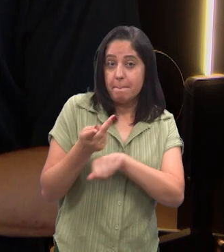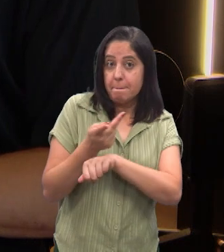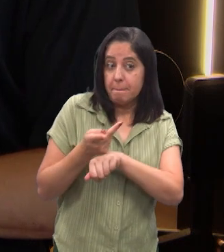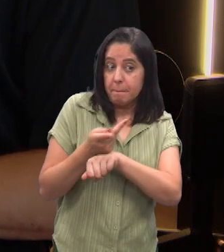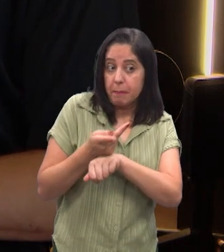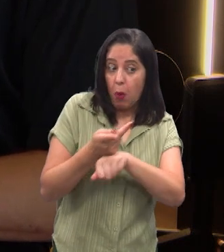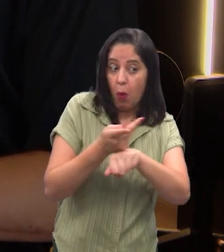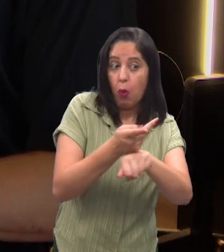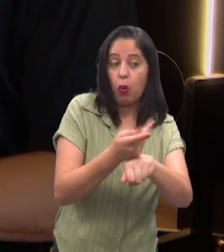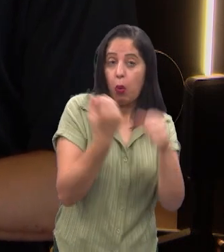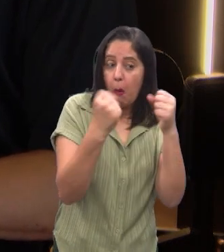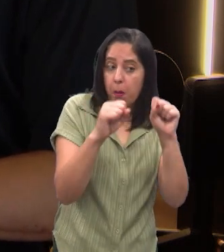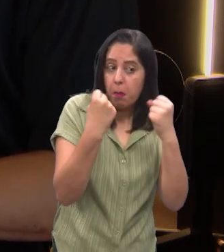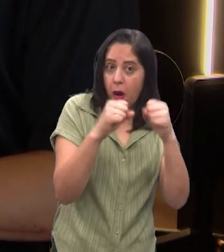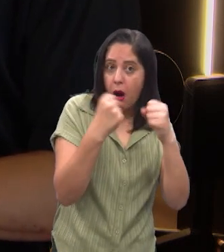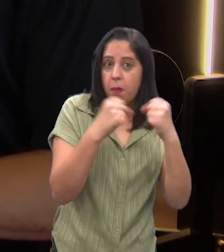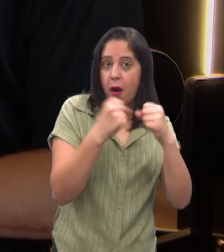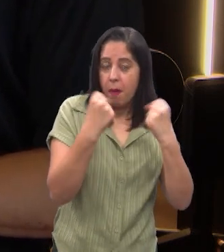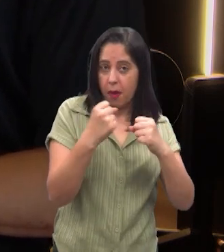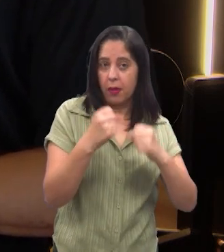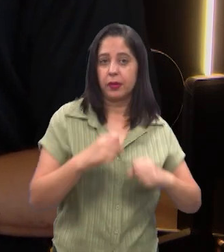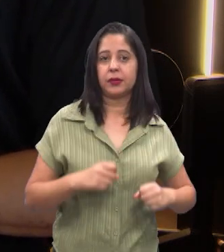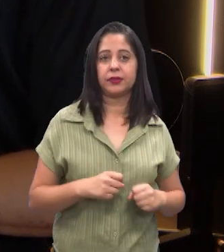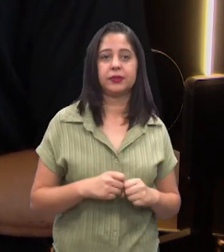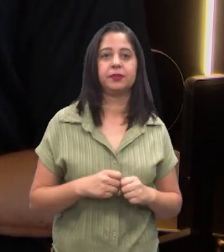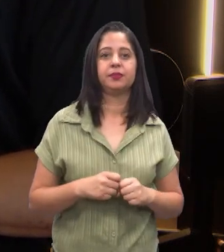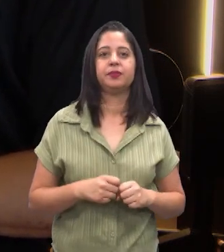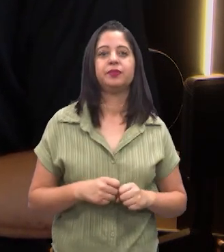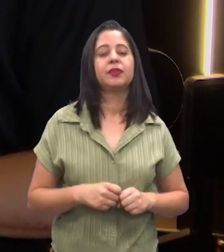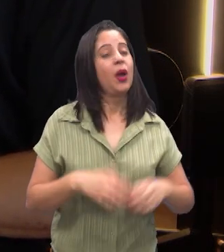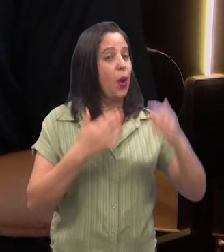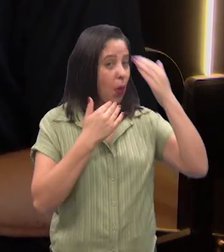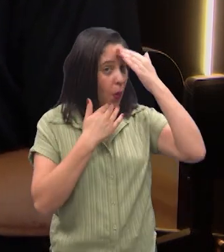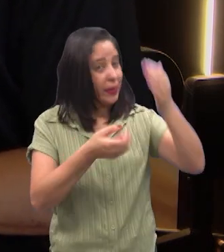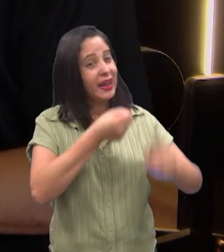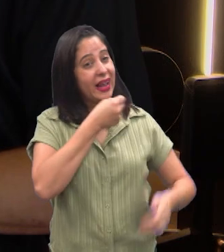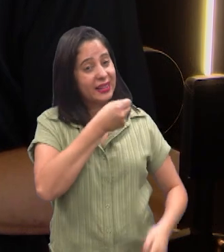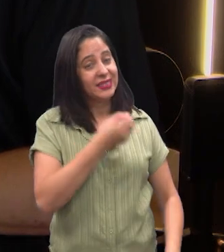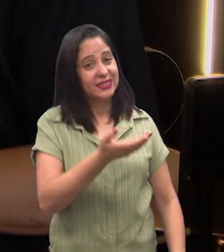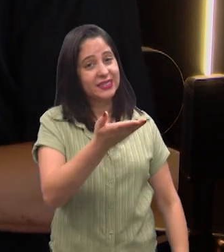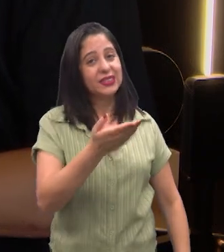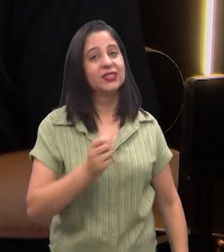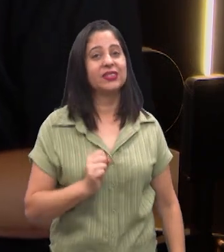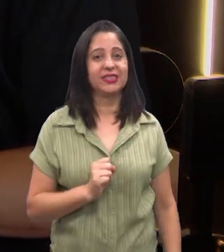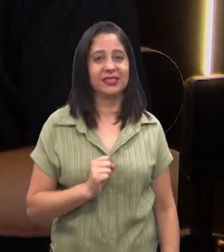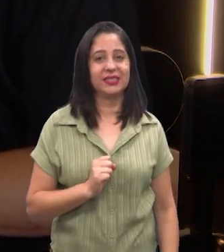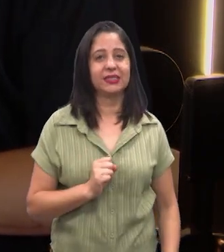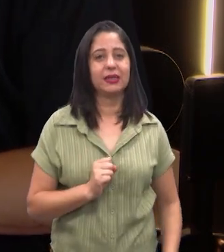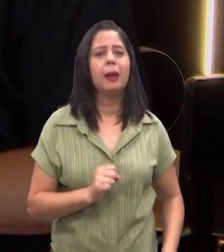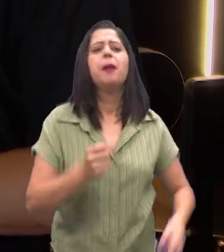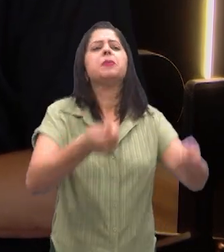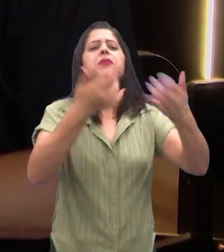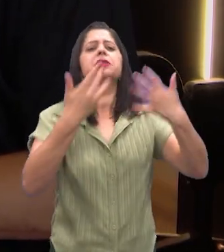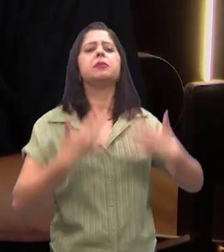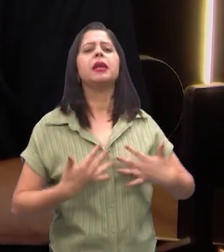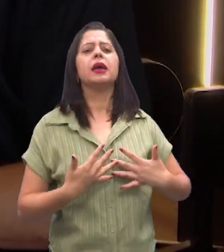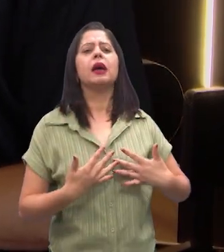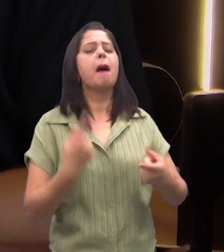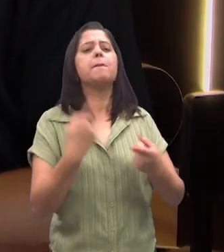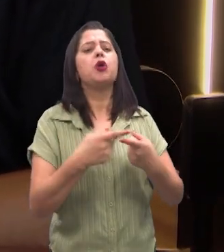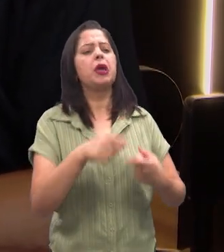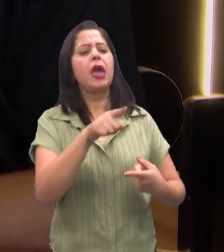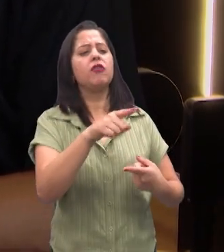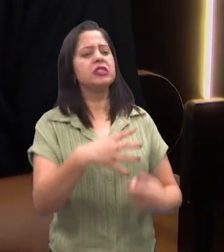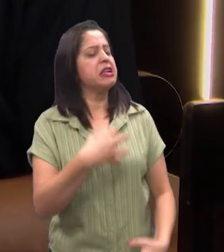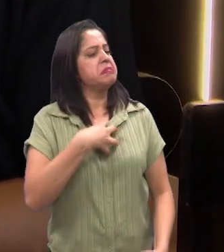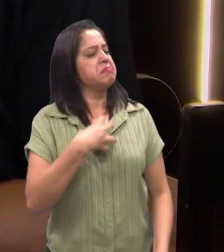exercício físico. Olha os motivos que ele teve, né, para procurar, né, Lucas? Lucas, já agradeço a sua participação aqui no De Bem com Você. Me conta, por que